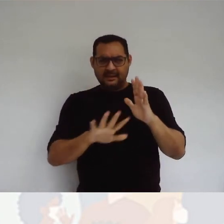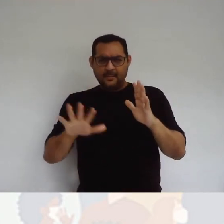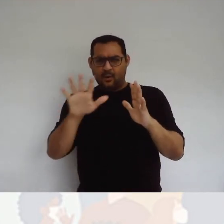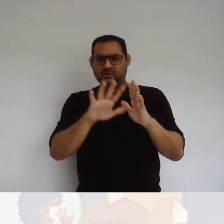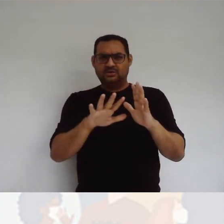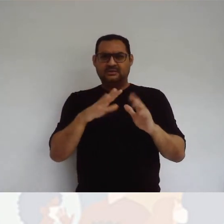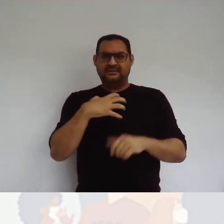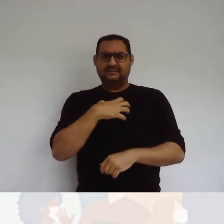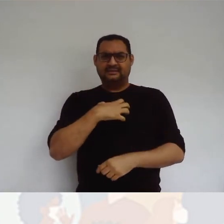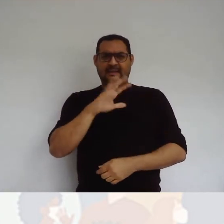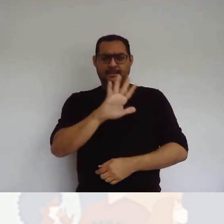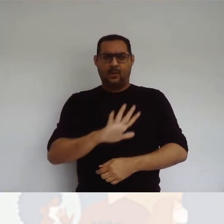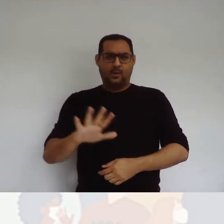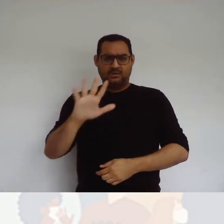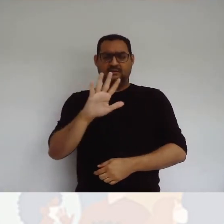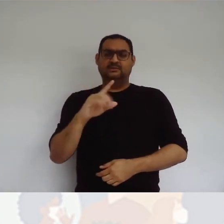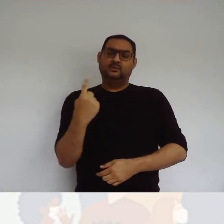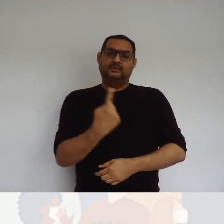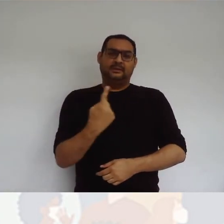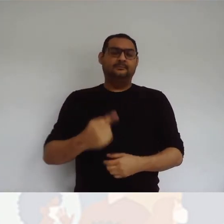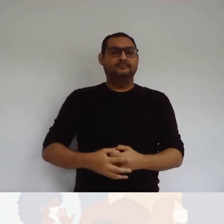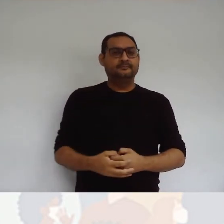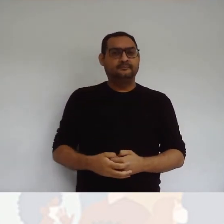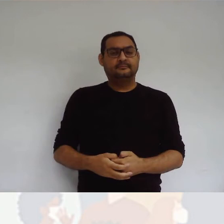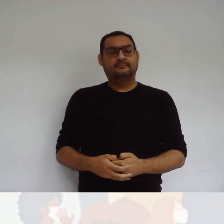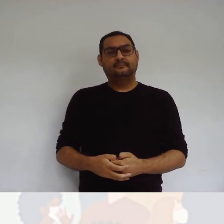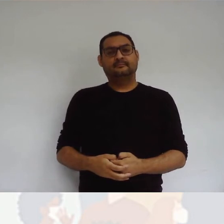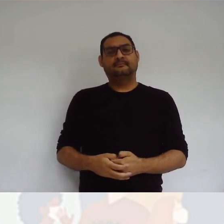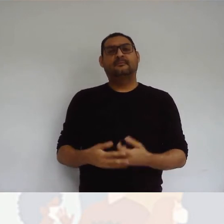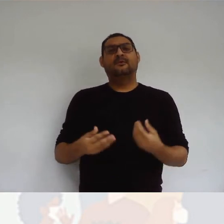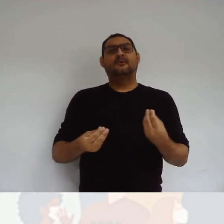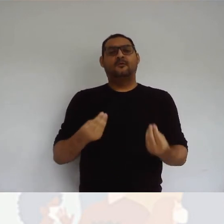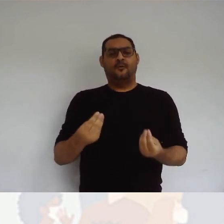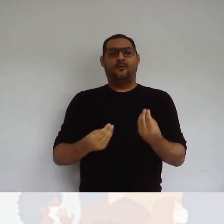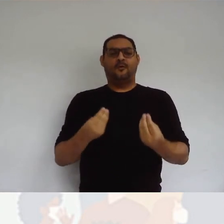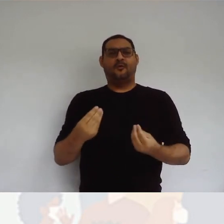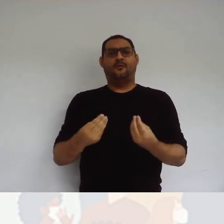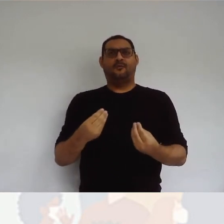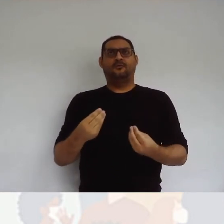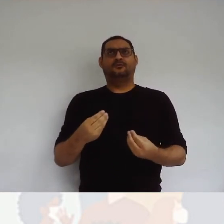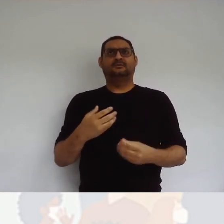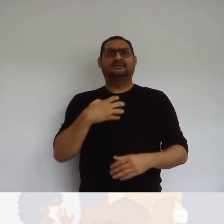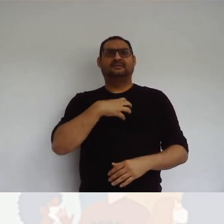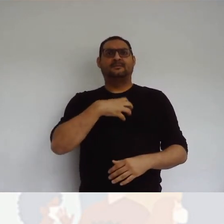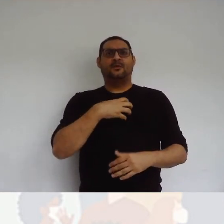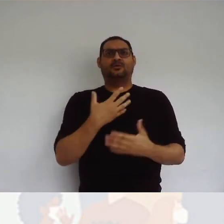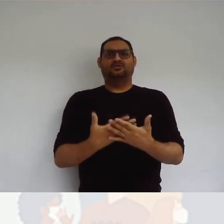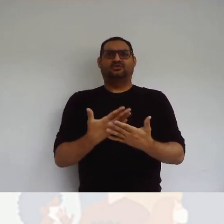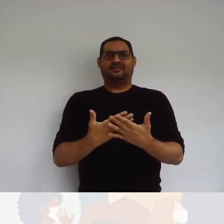Como é que a gente, né, projeta sentidos, né? Como é que a gente aprende